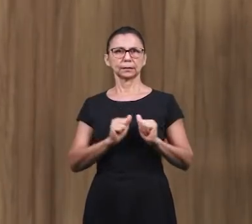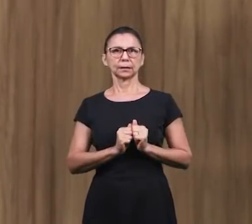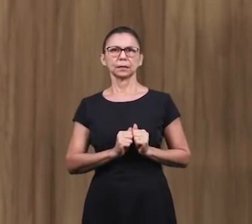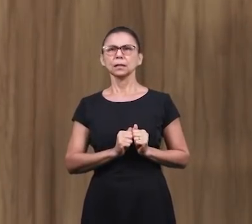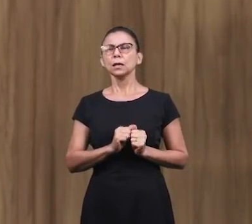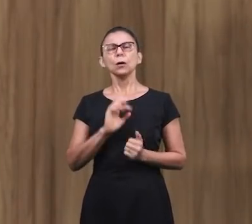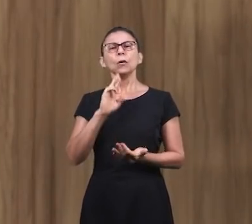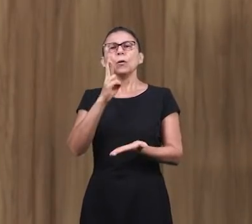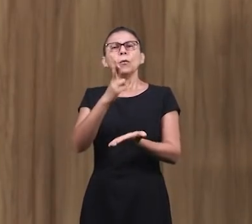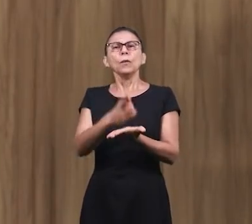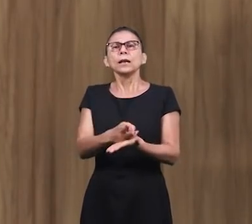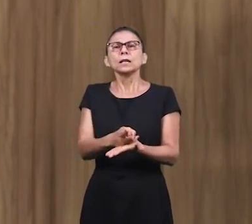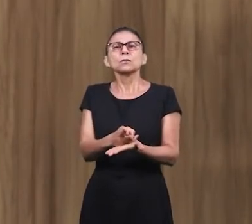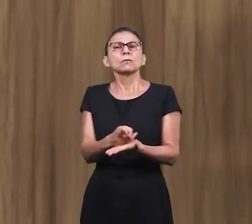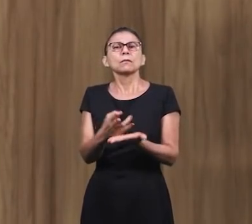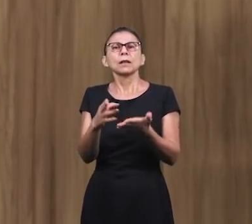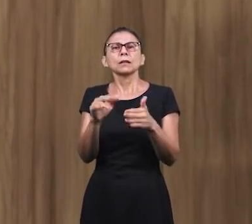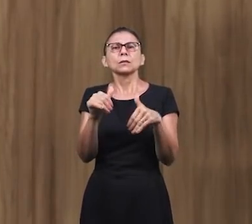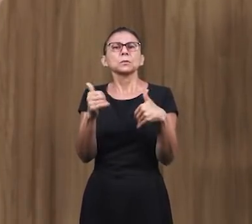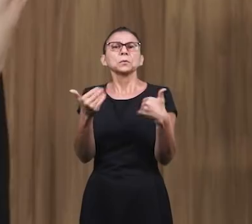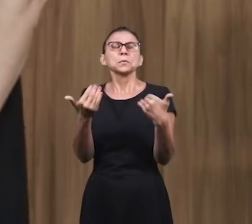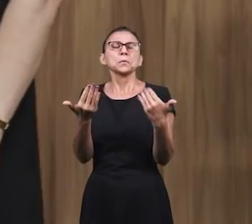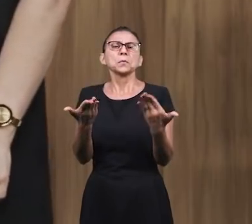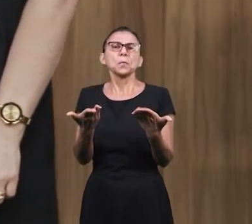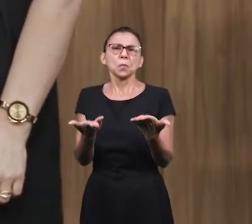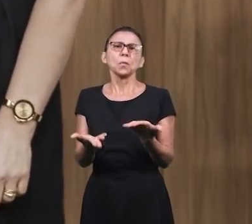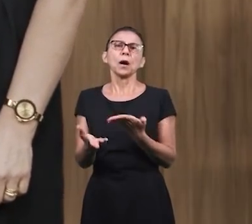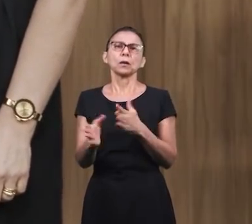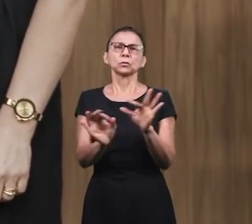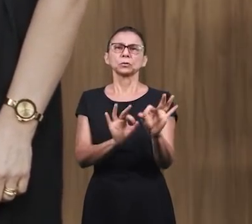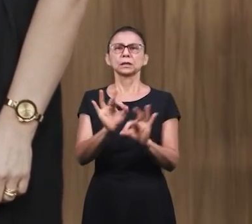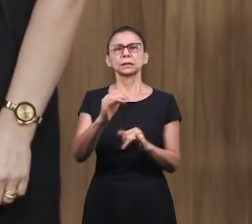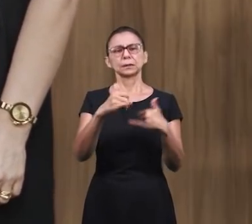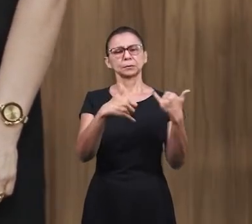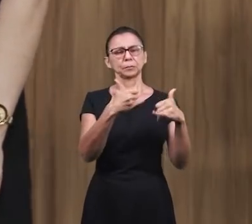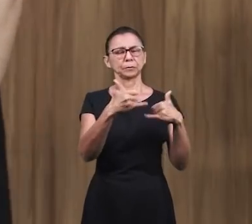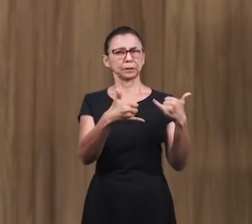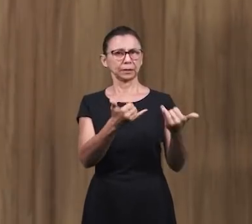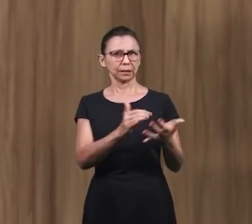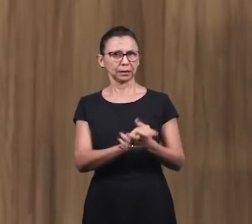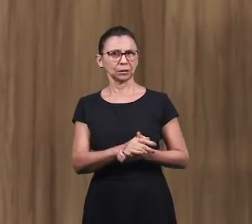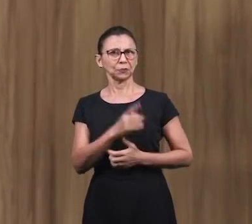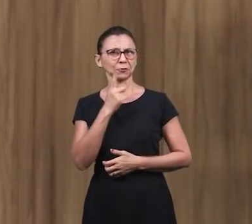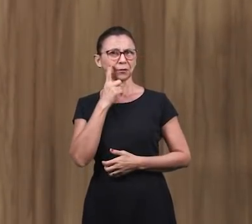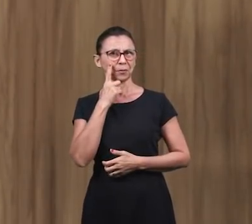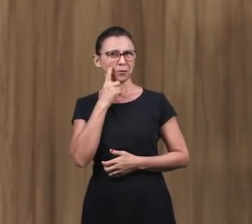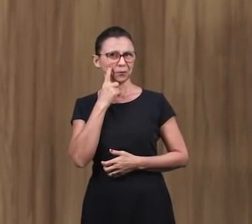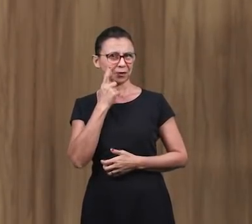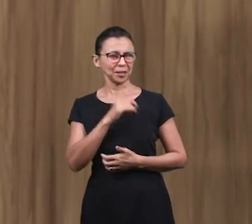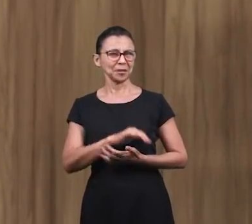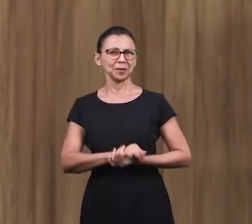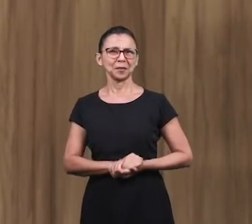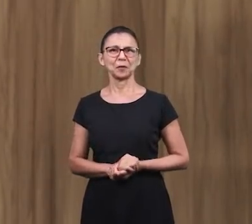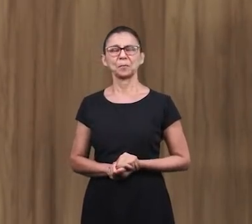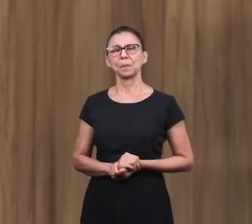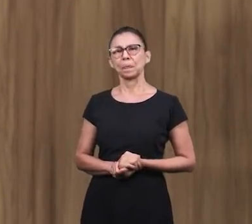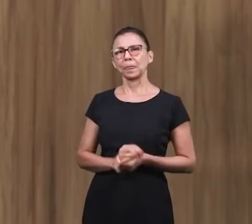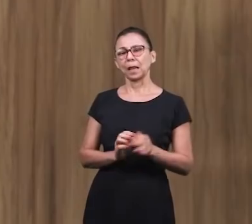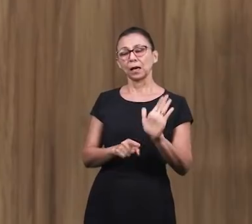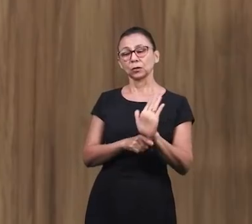os benefícios de iniciar pela organização de brinquedos. Vamos trabalhar com as crianças